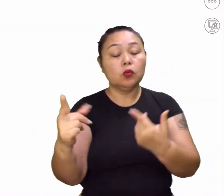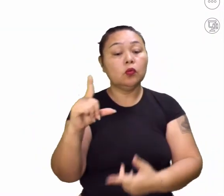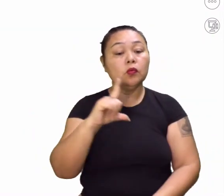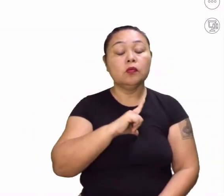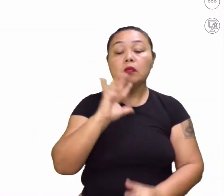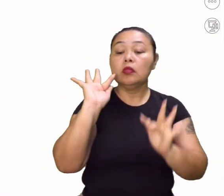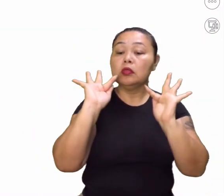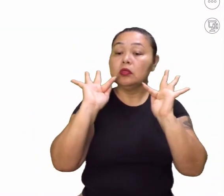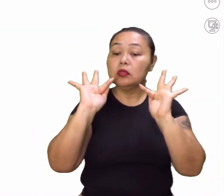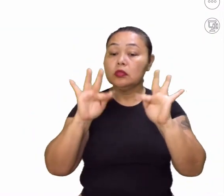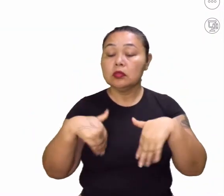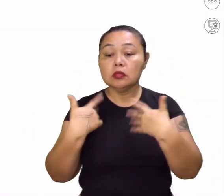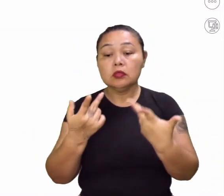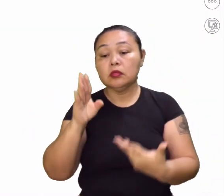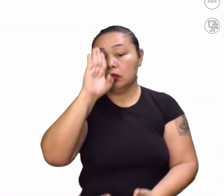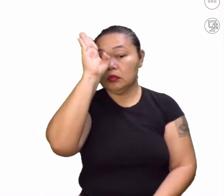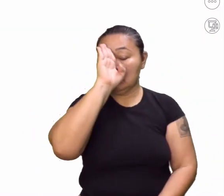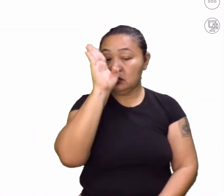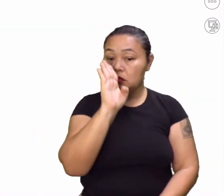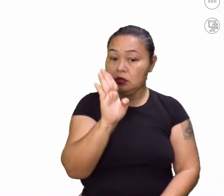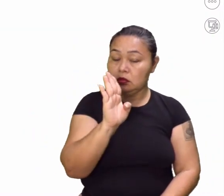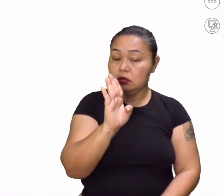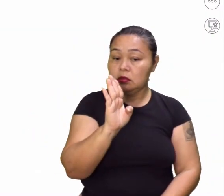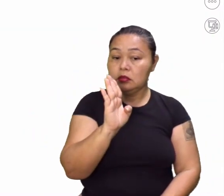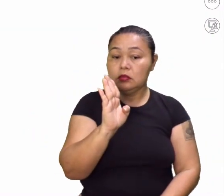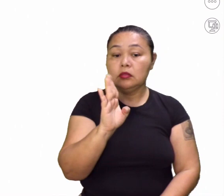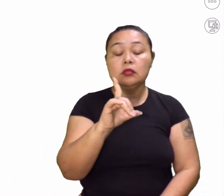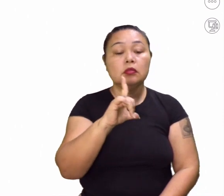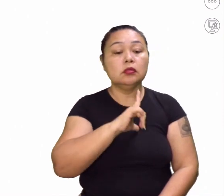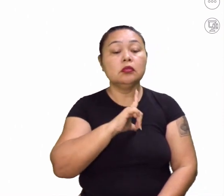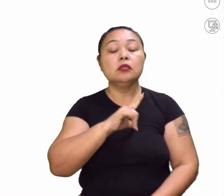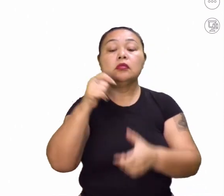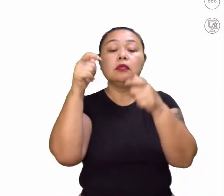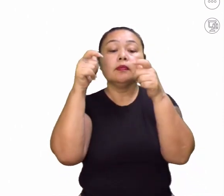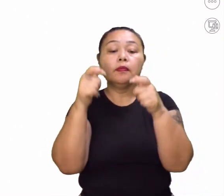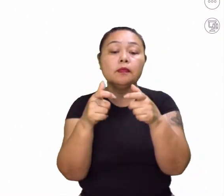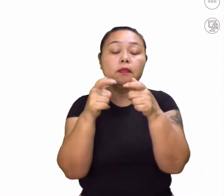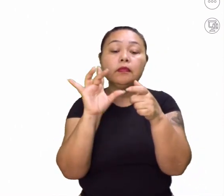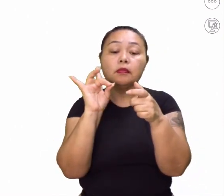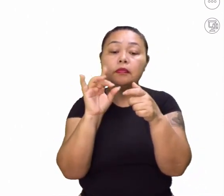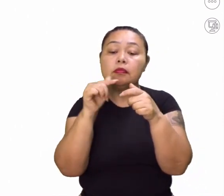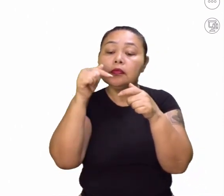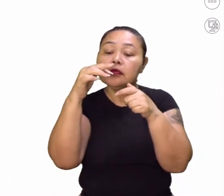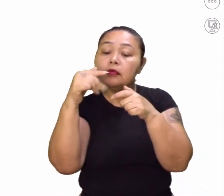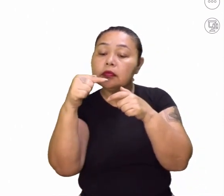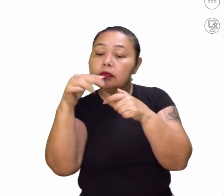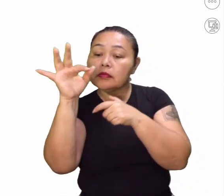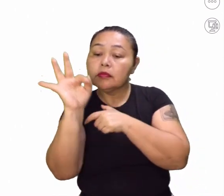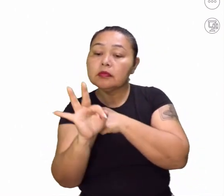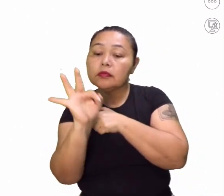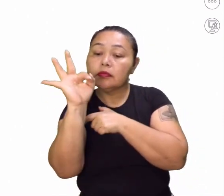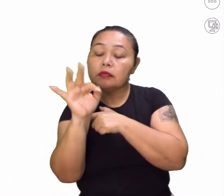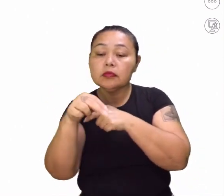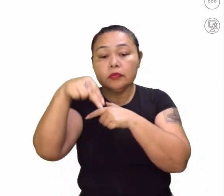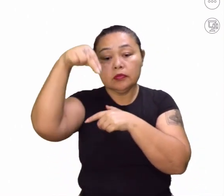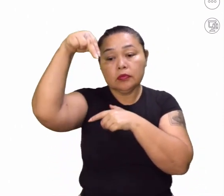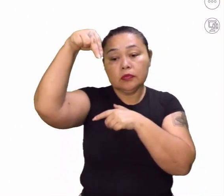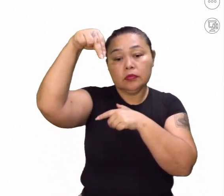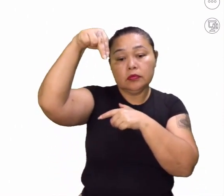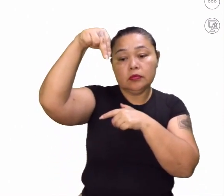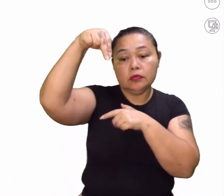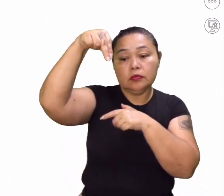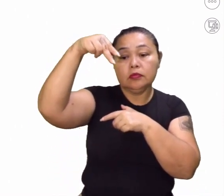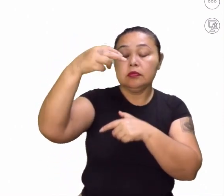Então, para finalizar, o Brasil está localizado apenas 7% no hemisfério